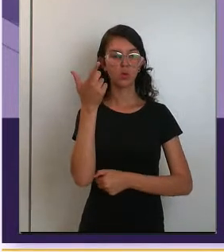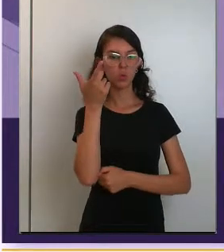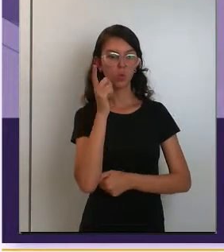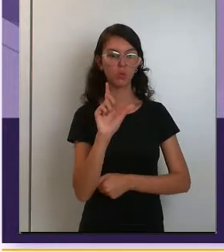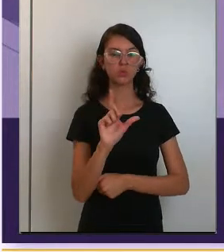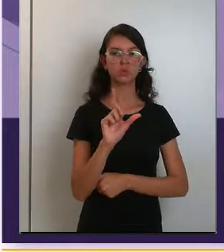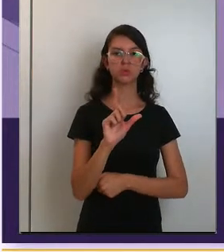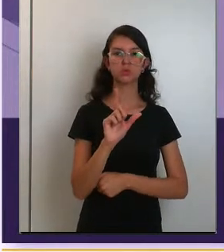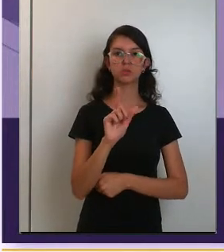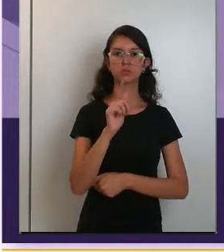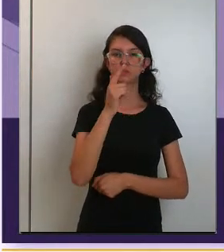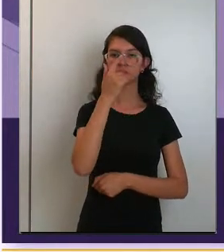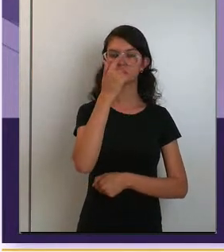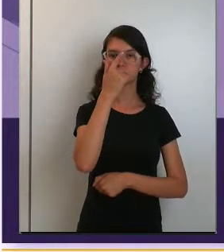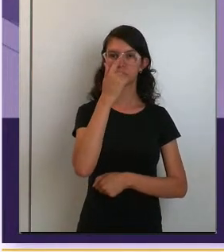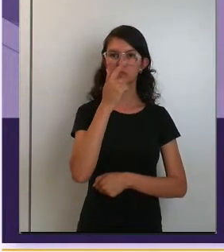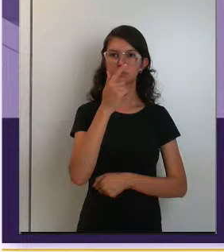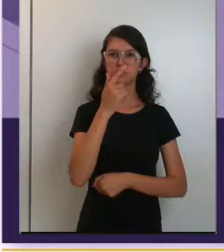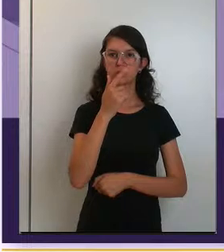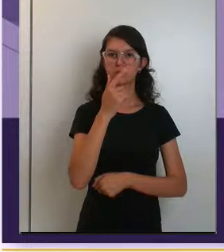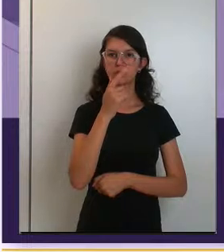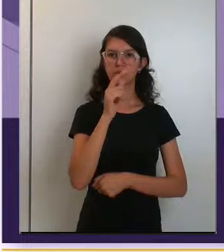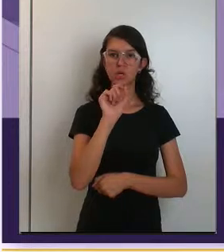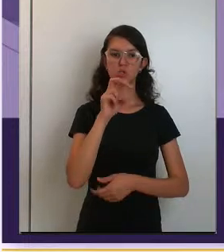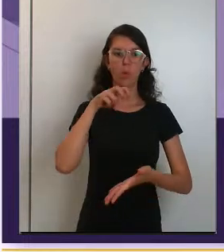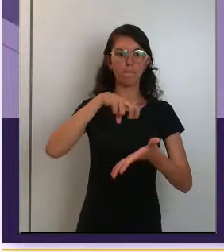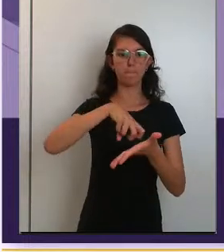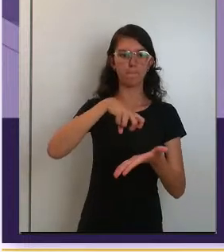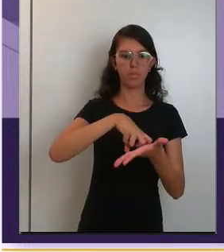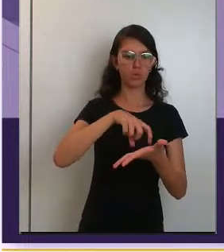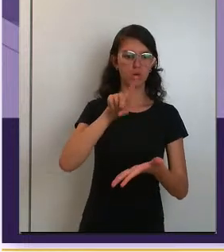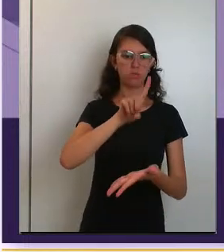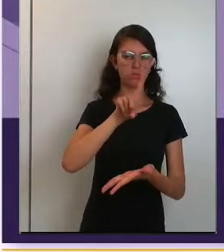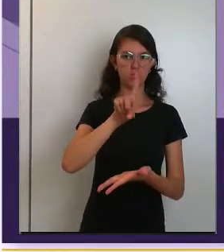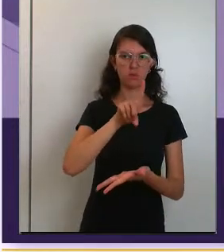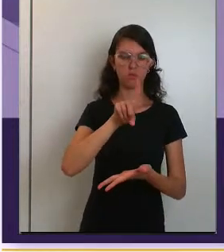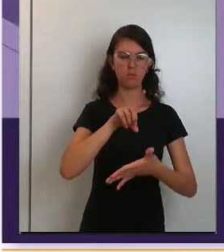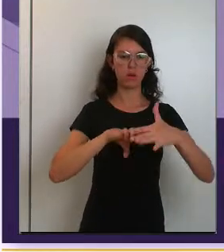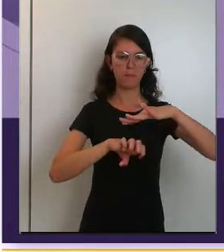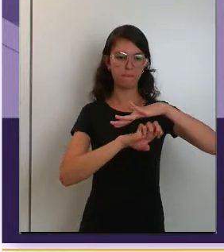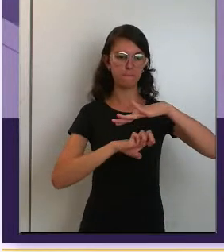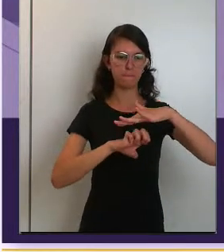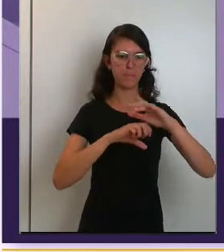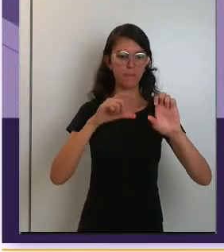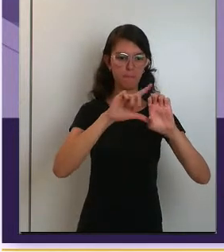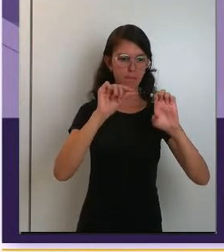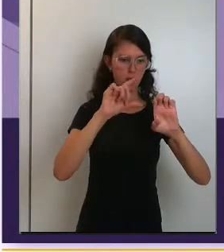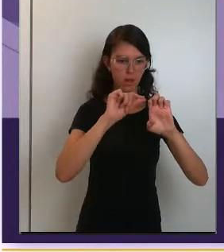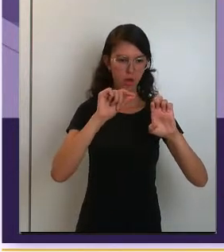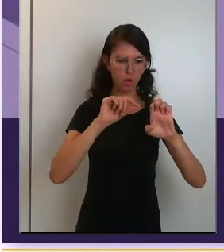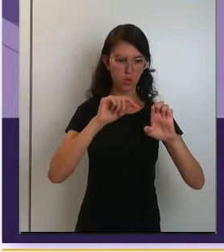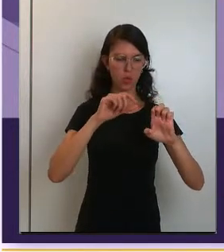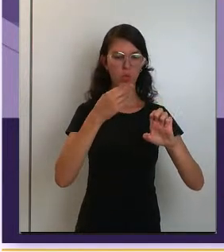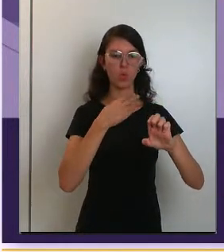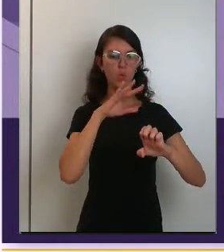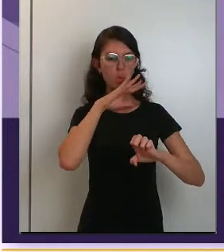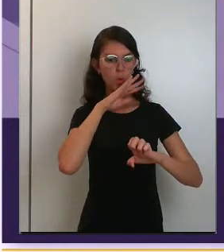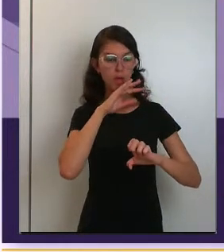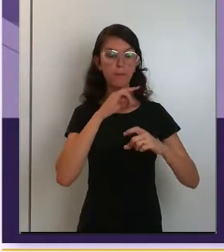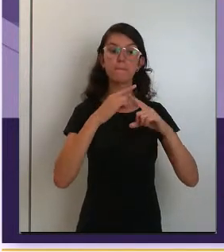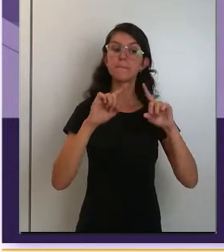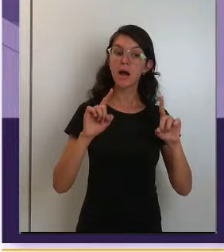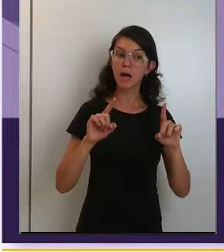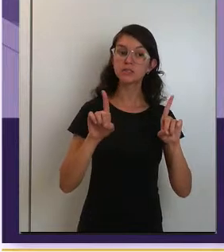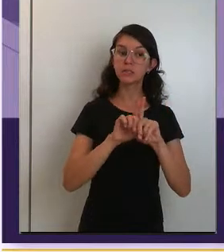só de punir aquele mau empregador, aquele empregador que não cumpre a lei, mas trazer um grande trabalho de